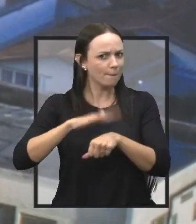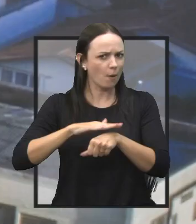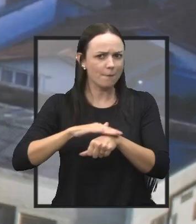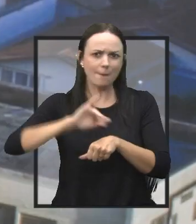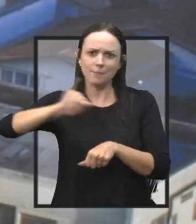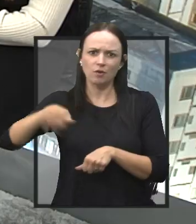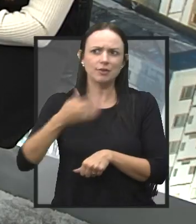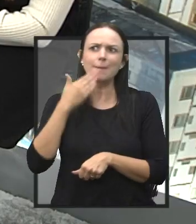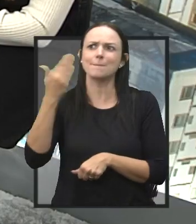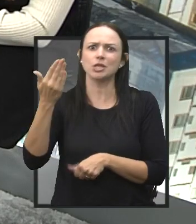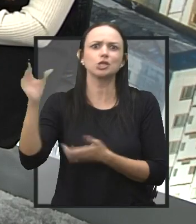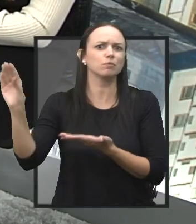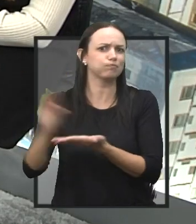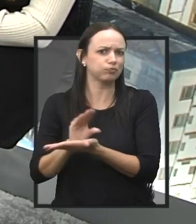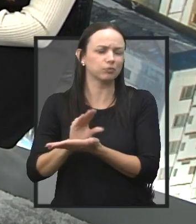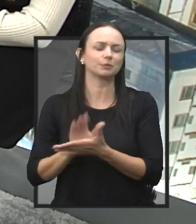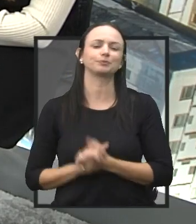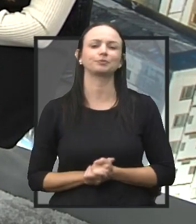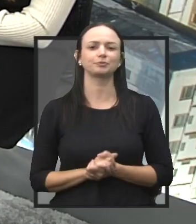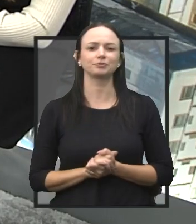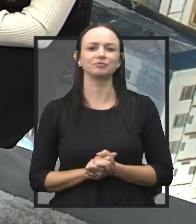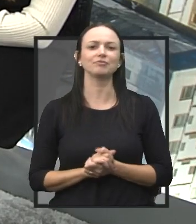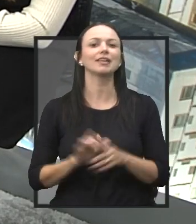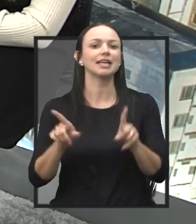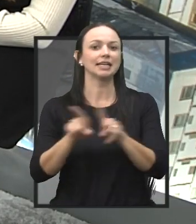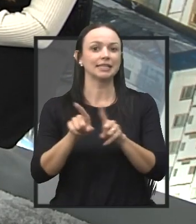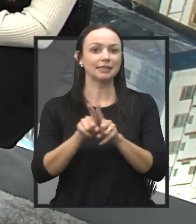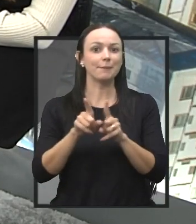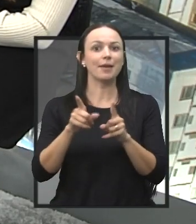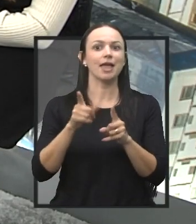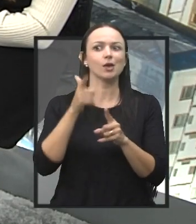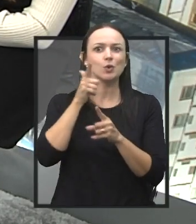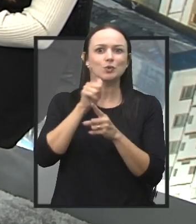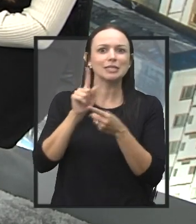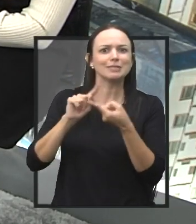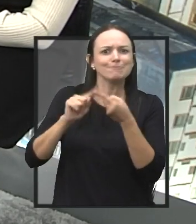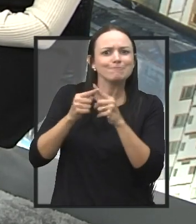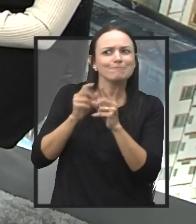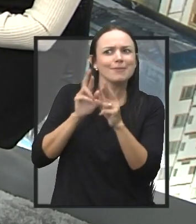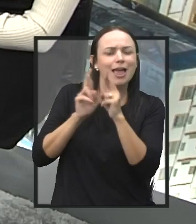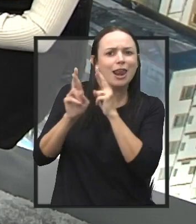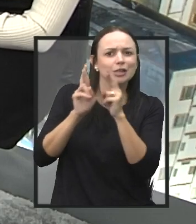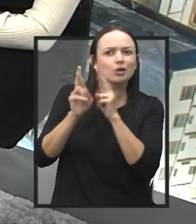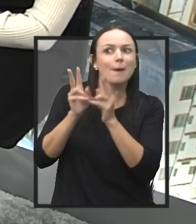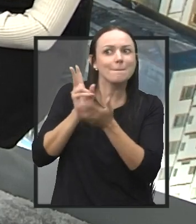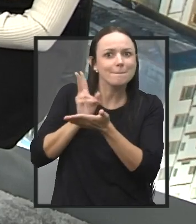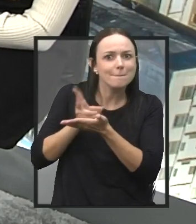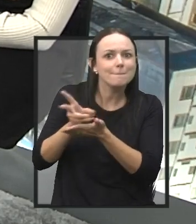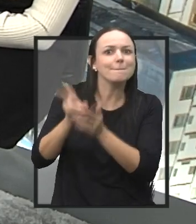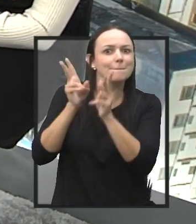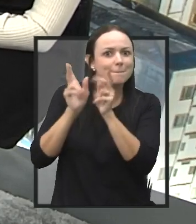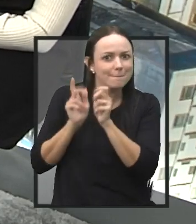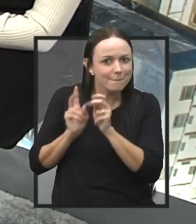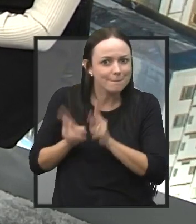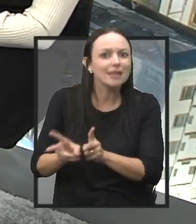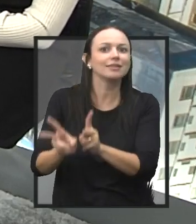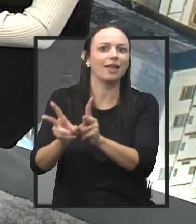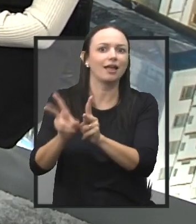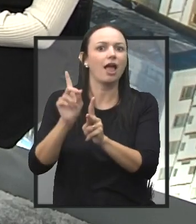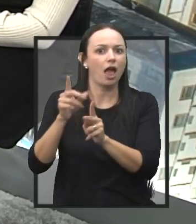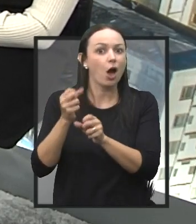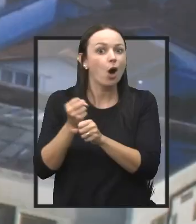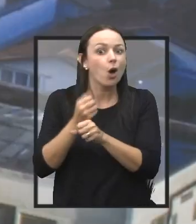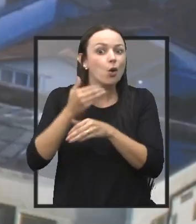para sair pedindo mesmo. E estreitar esse relacionamento e manter o relacionamento, né, é muito importante. É uma construção,